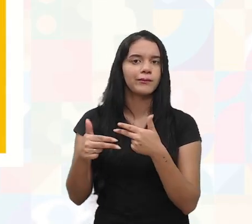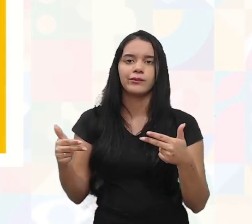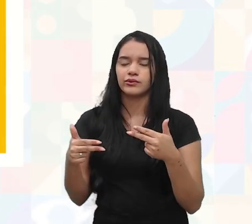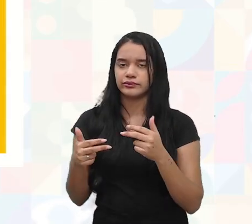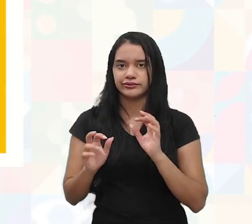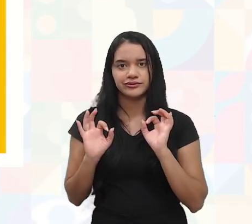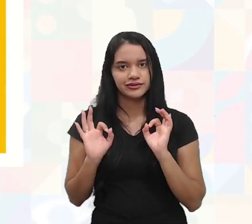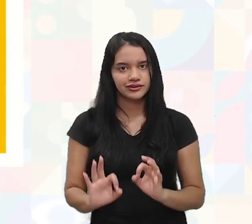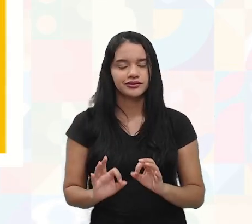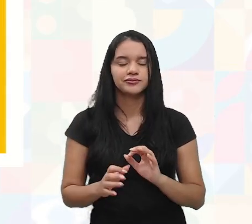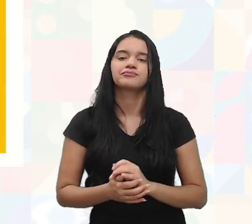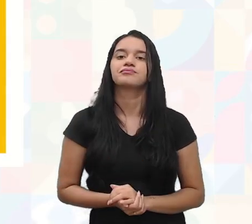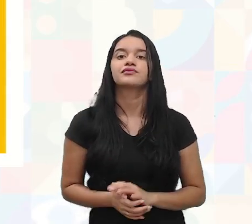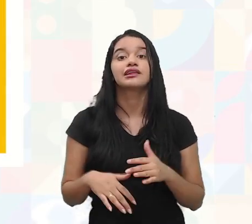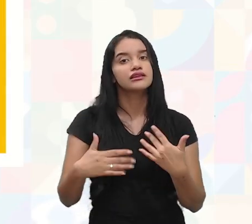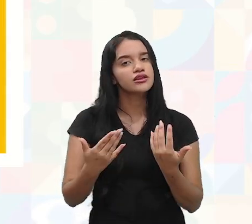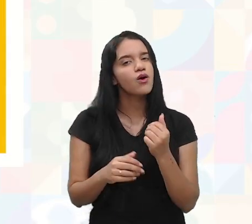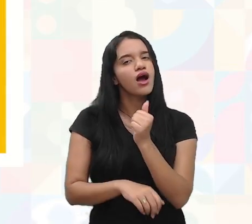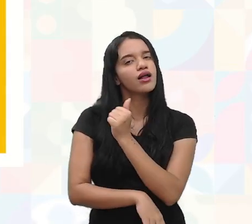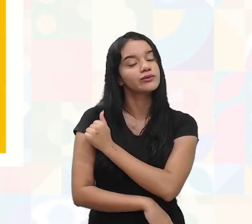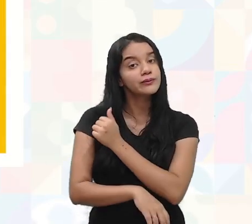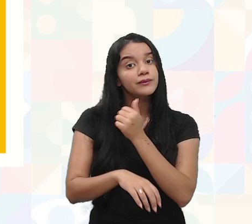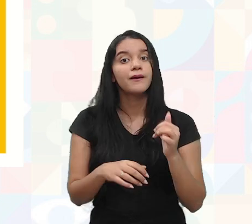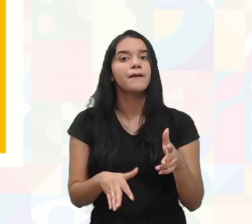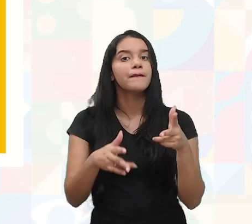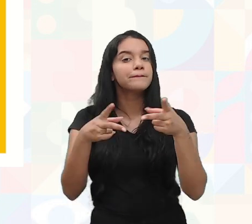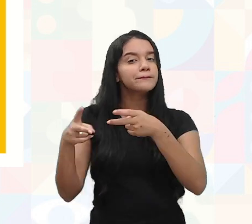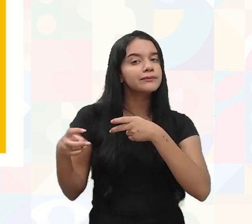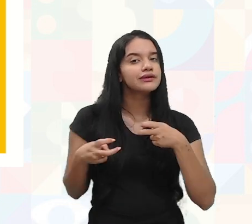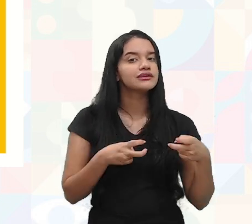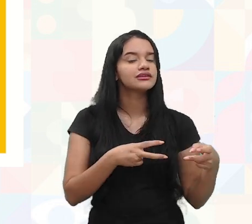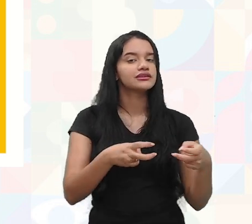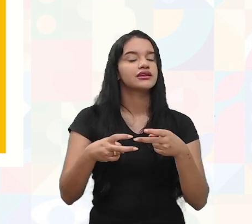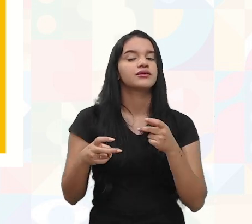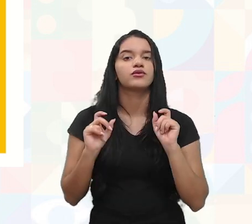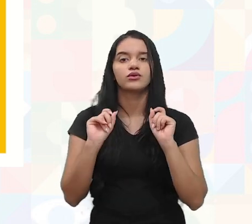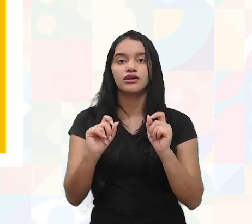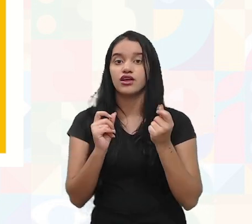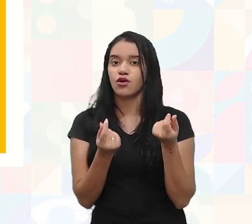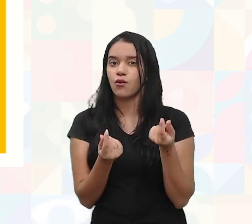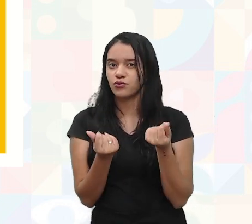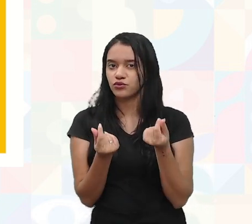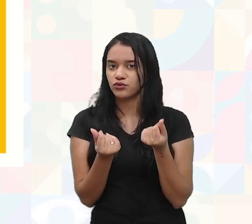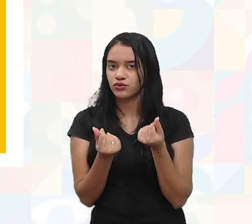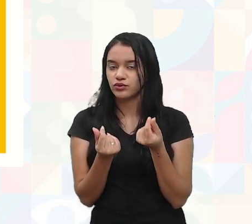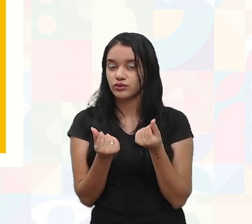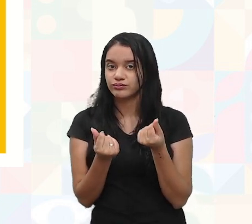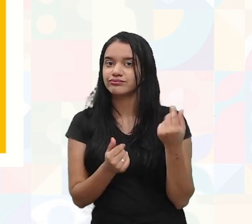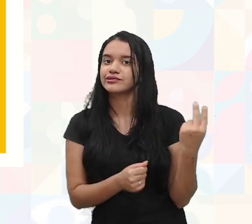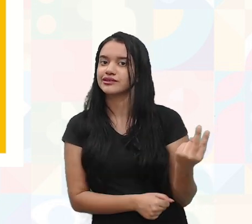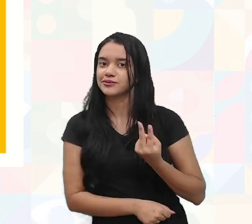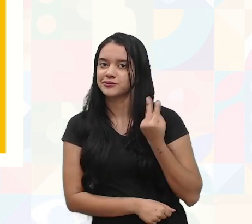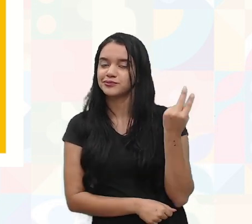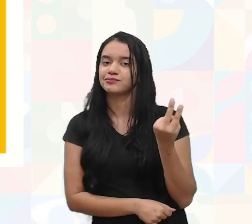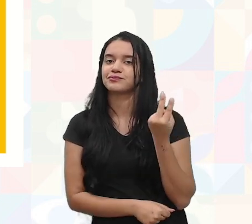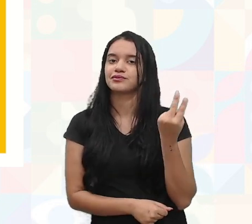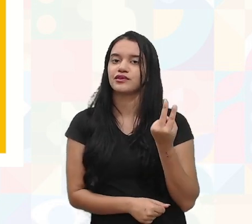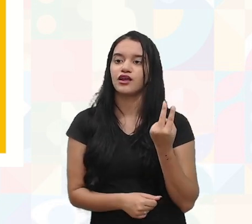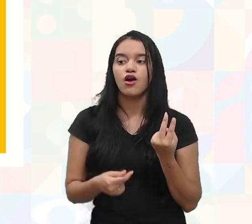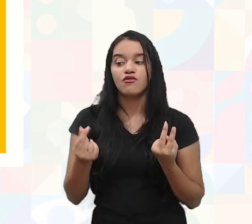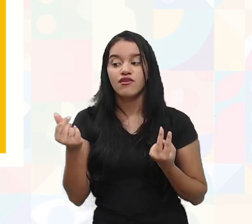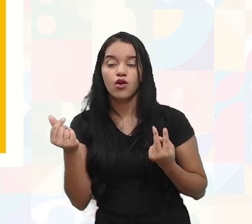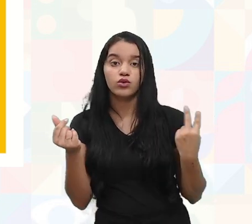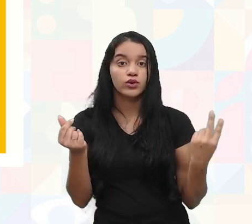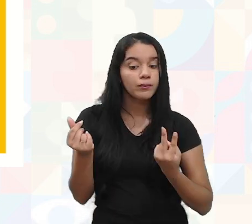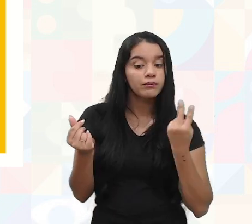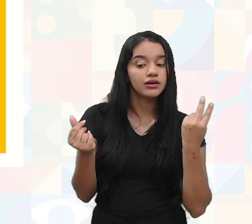objeto, certo? Então, o estudante perceba que, nesse caso, o preço e o valor, eles têm